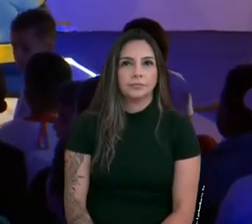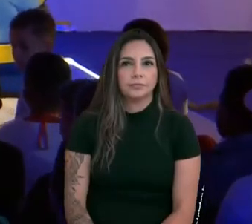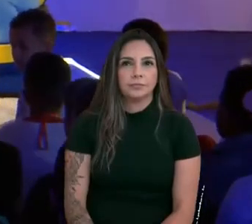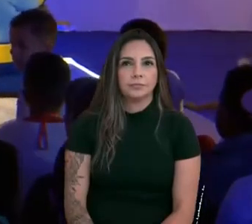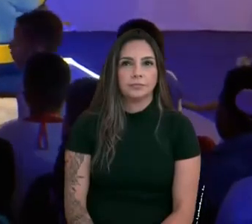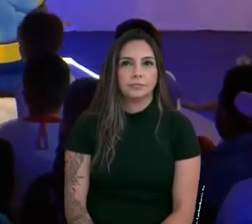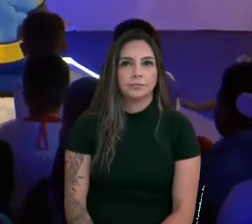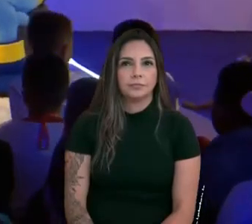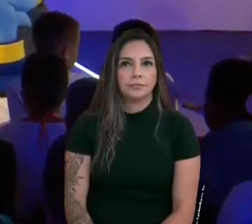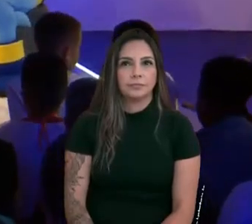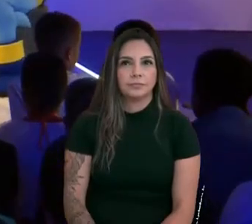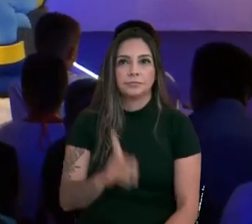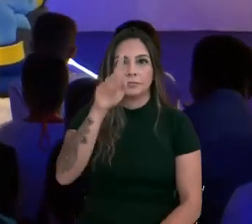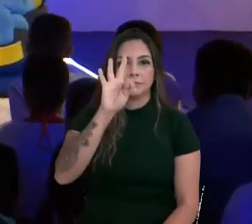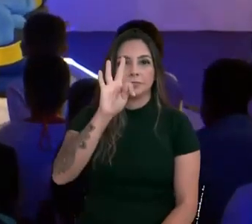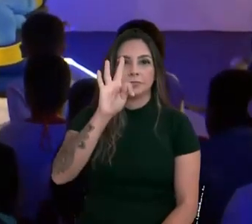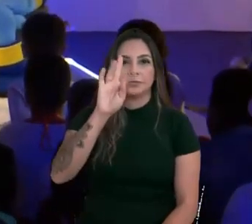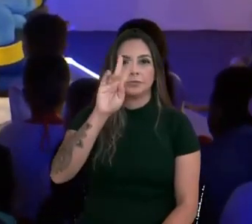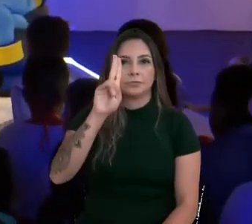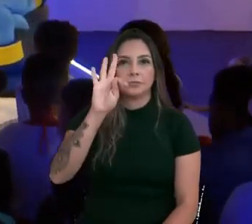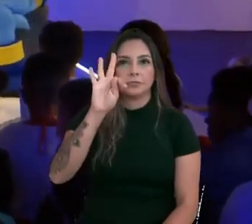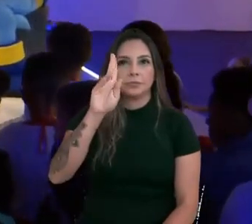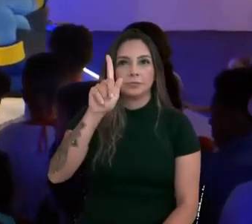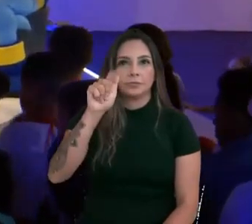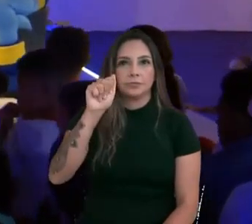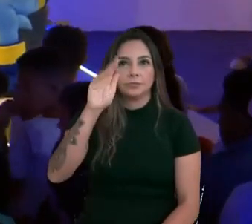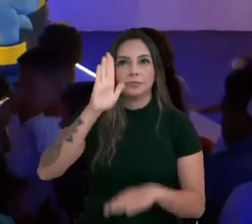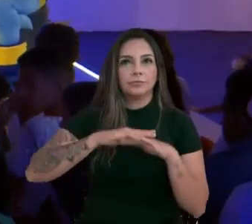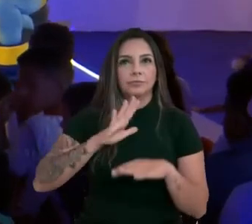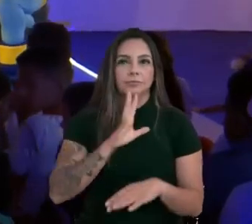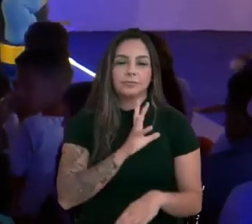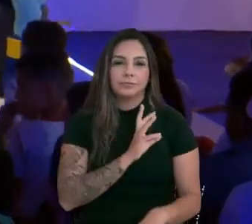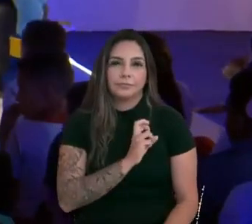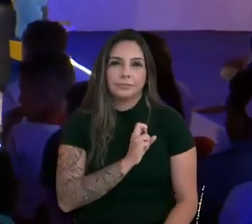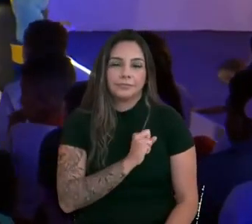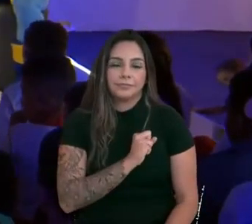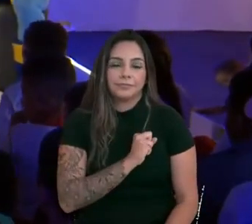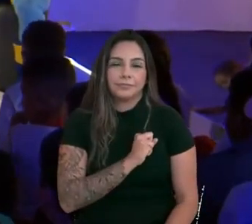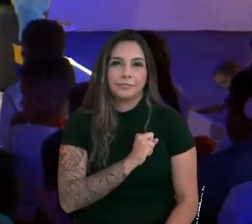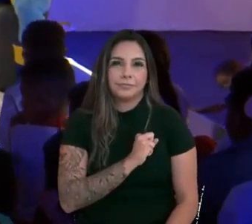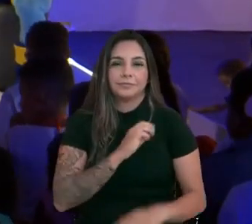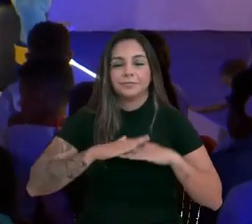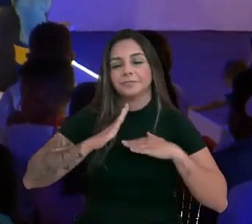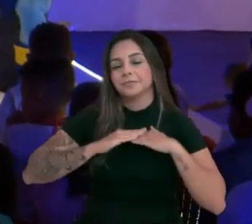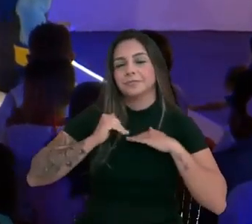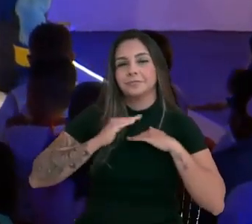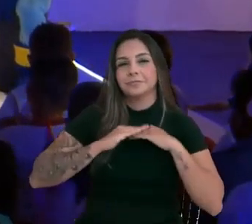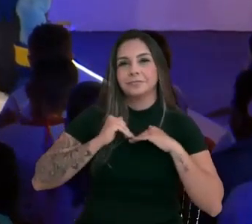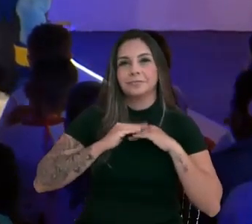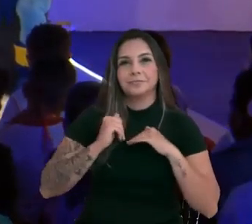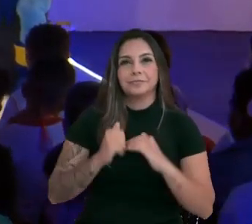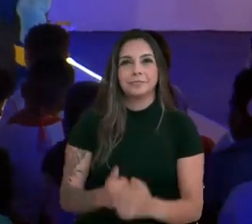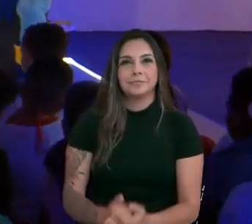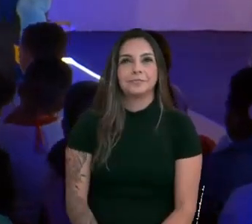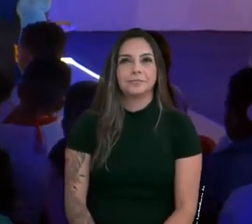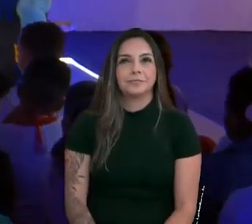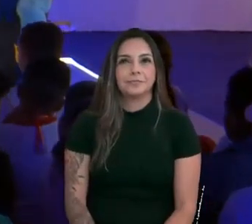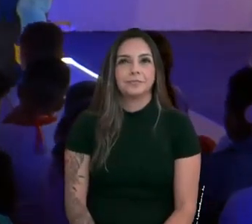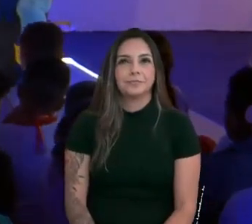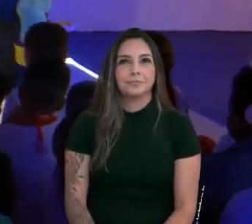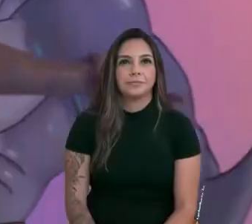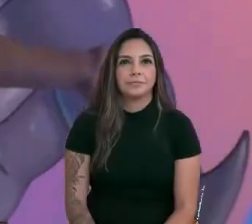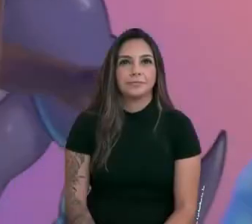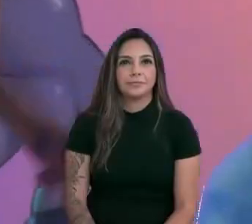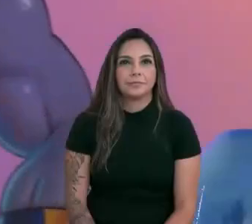Ela é a Tutuga. Ela é a mais amável, ela é a mais carinhosa do Reino de Azulia.